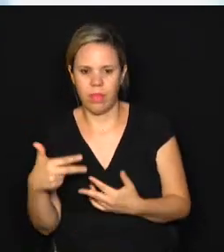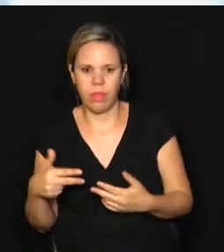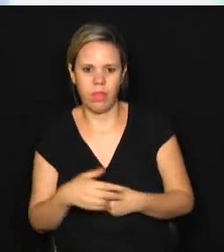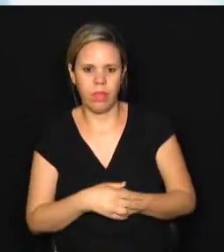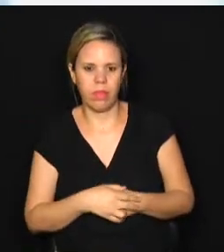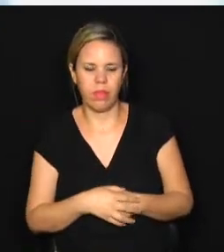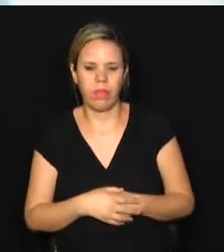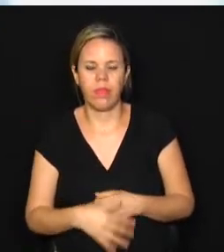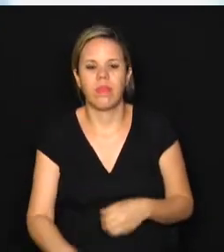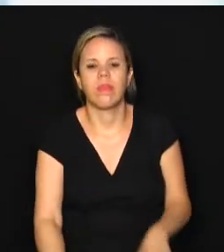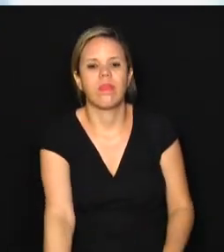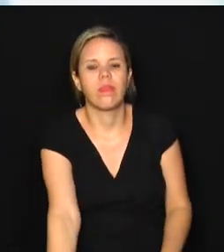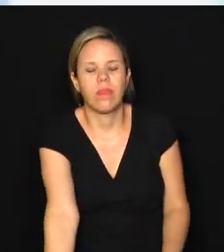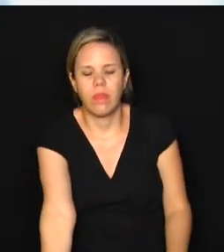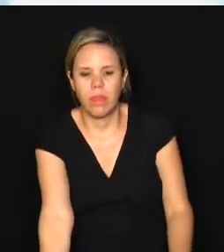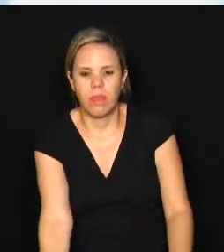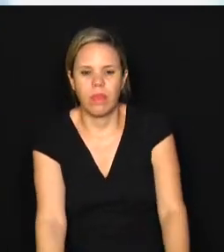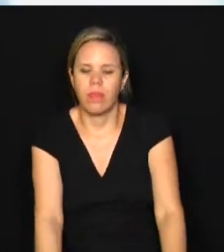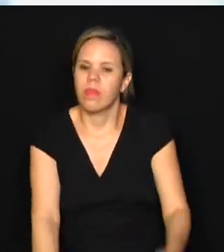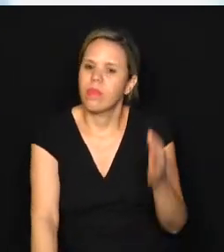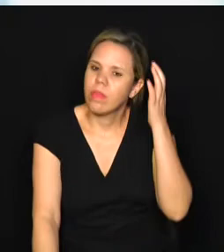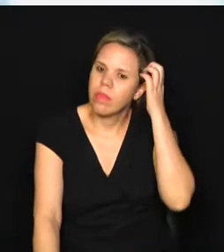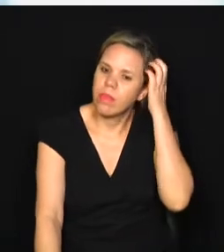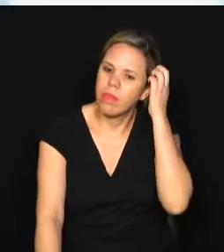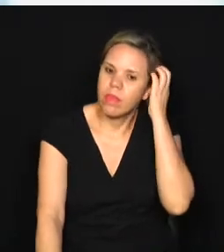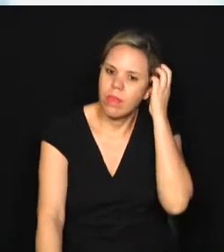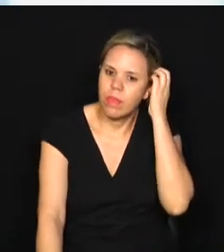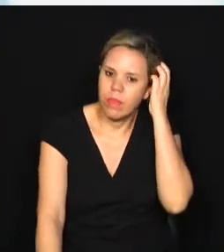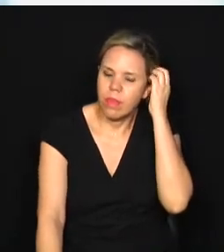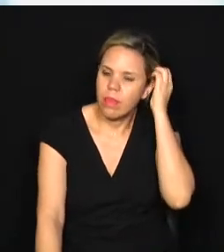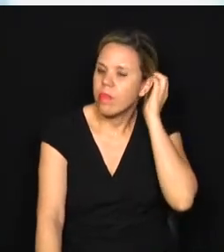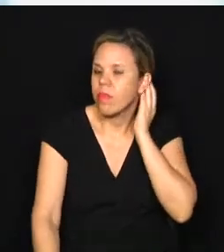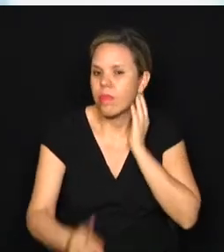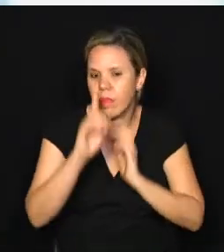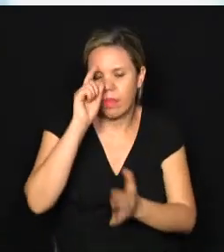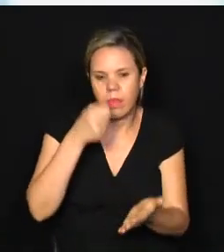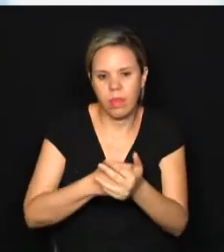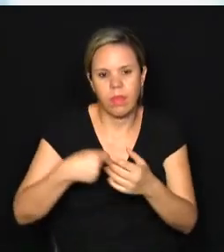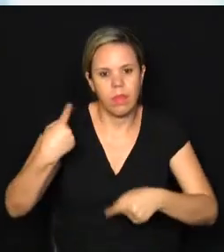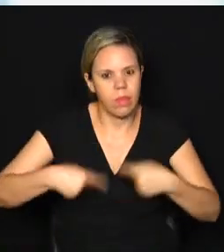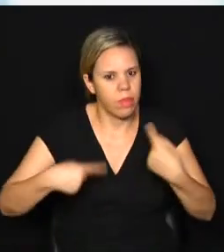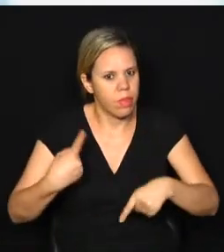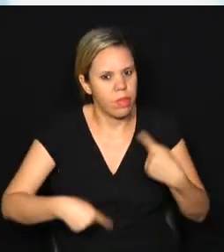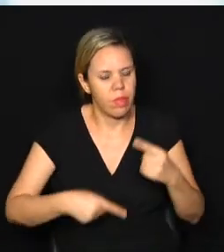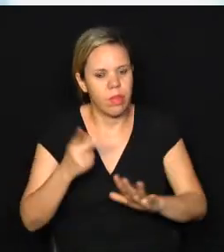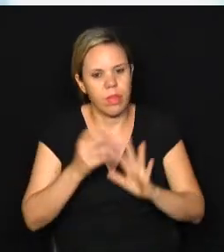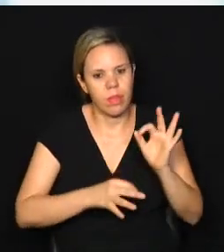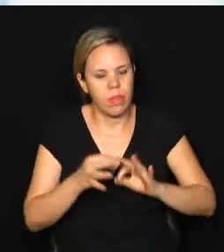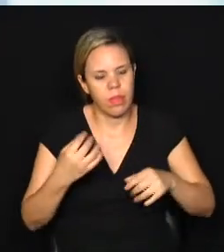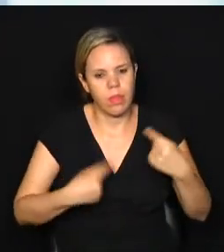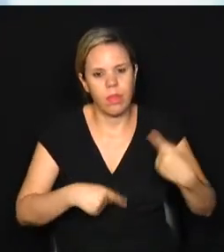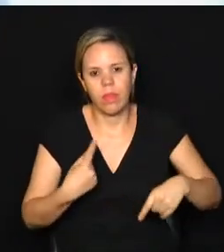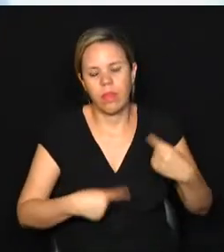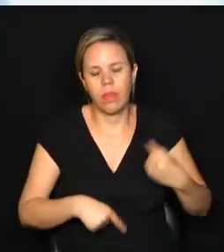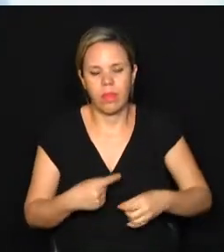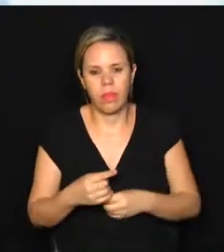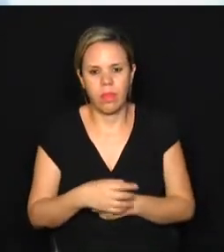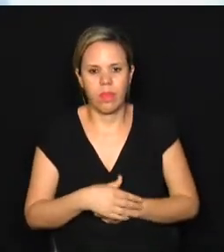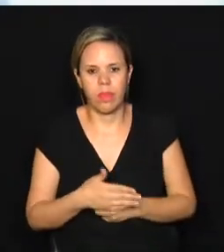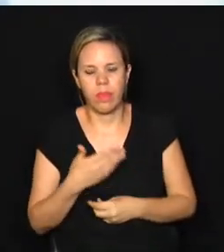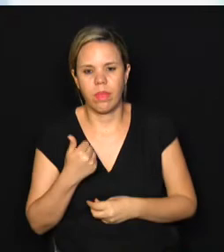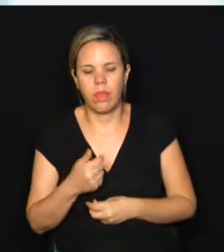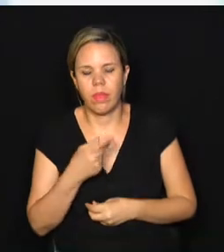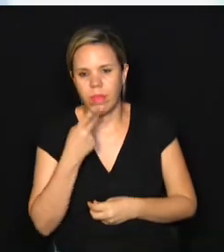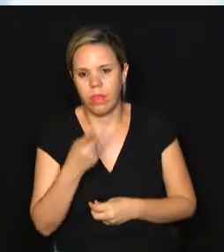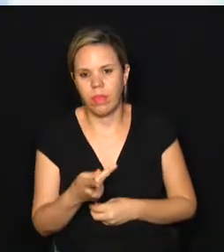alternativas. Então, eu queria ressaltar que é uma questão de decisão política, de fato, de um projeto político, né, melhor dizendo,